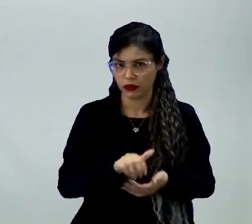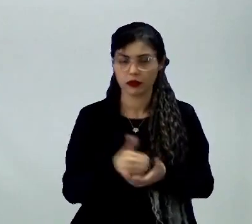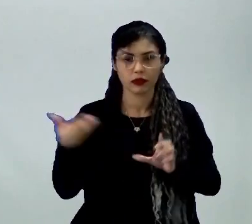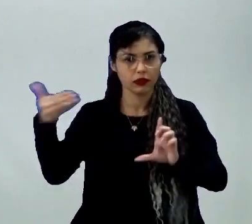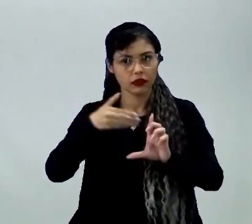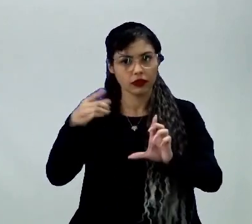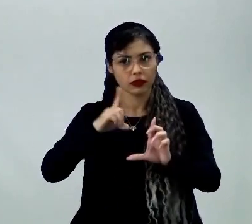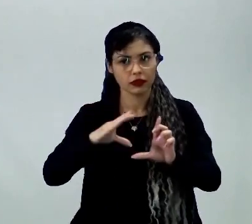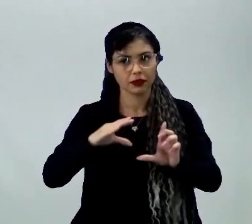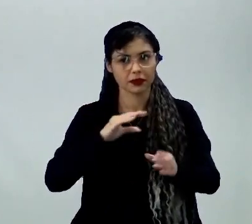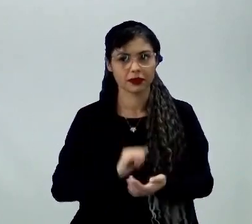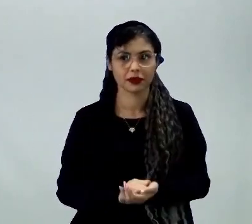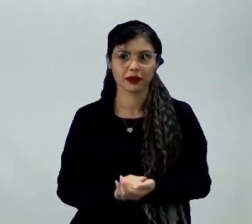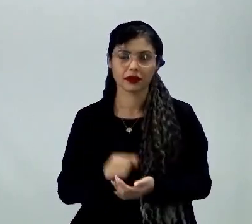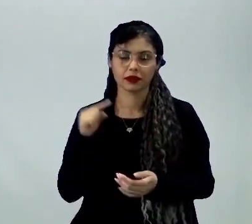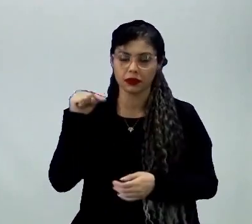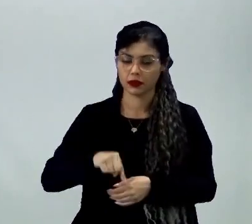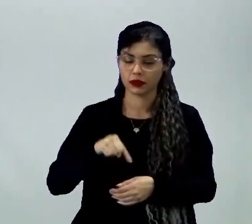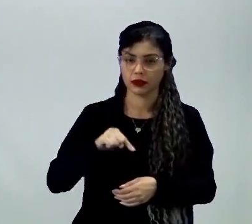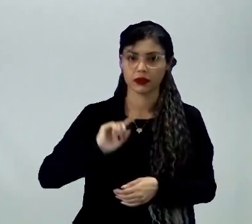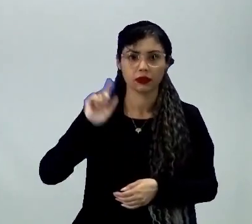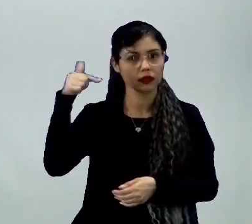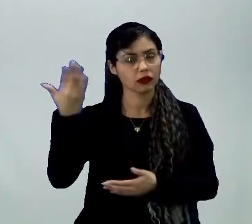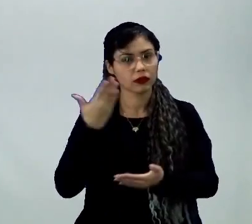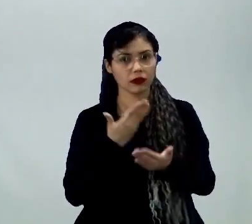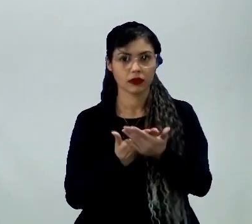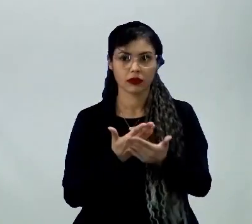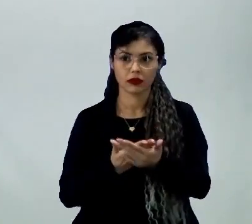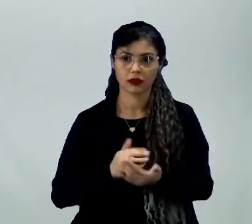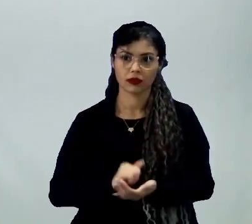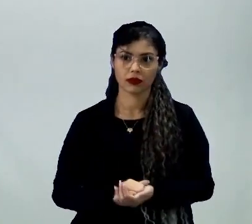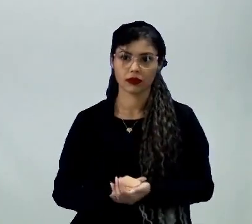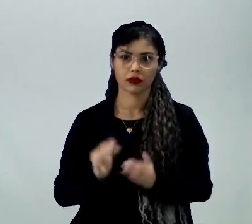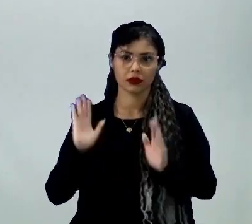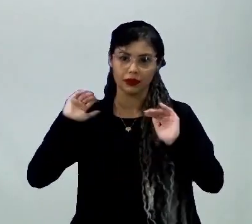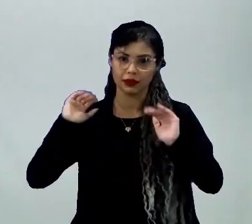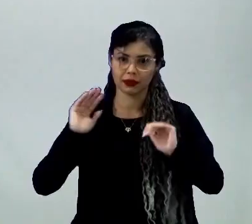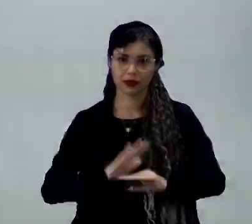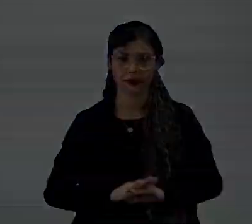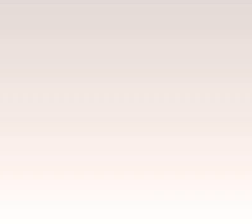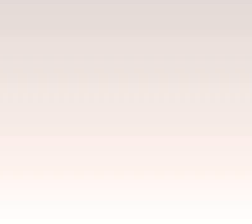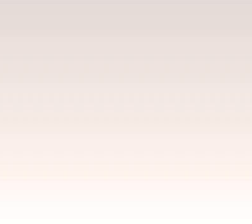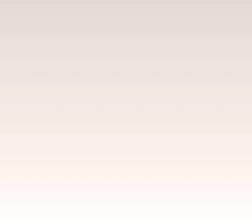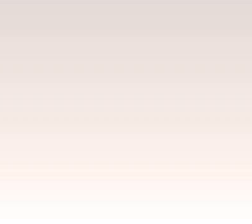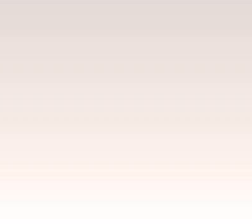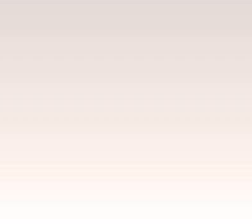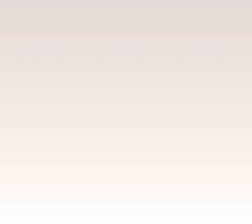novamente? Acesse a plataforma Eduque. Nela você tem acesso a essa aula e às outras. Até mais!